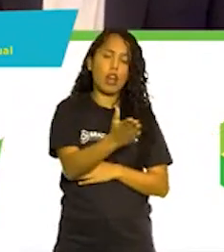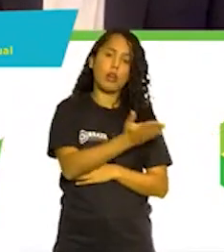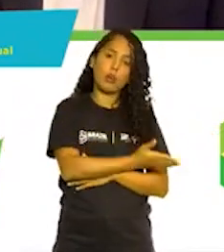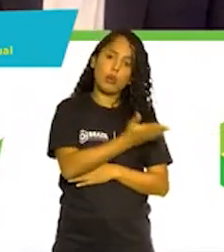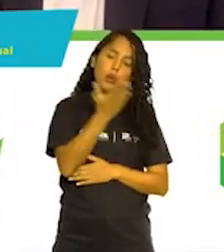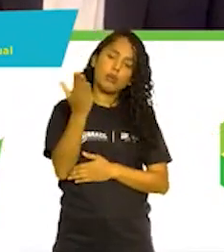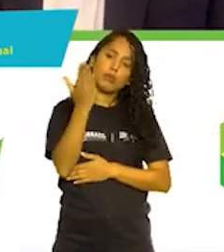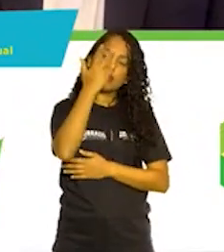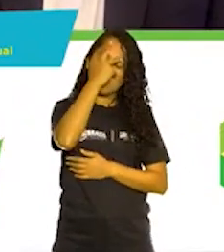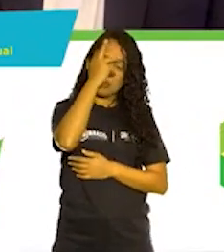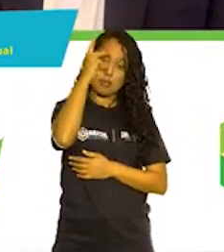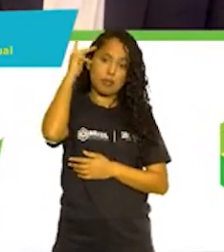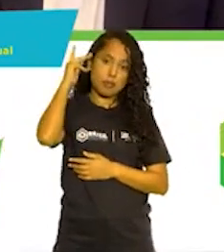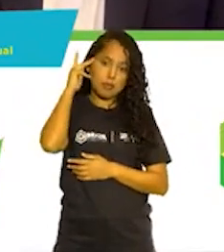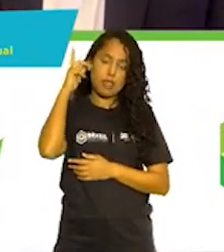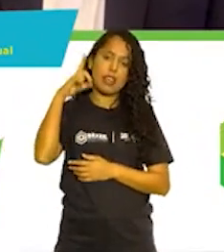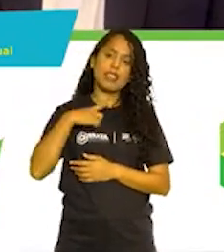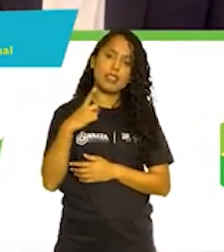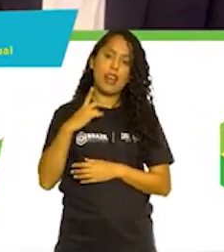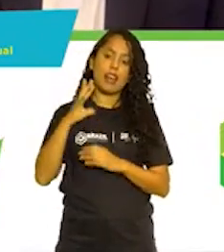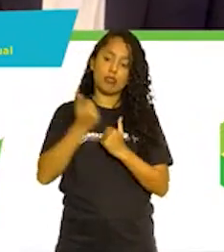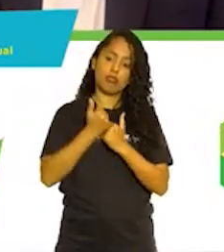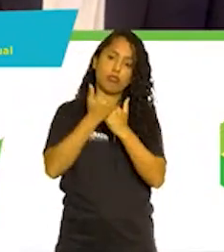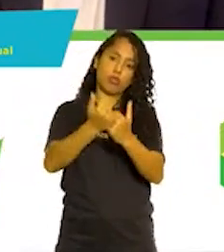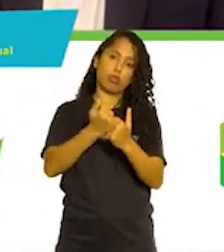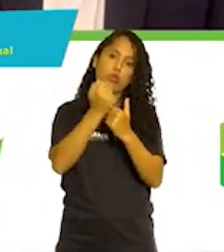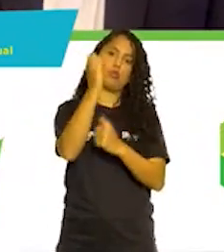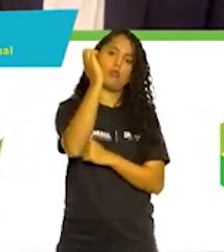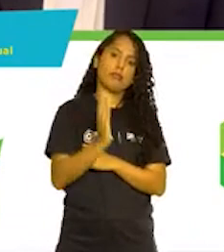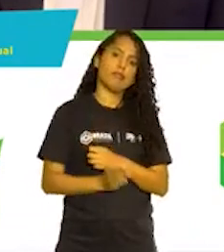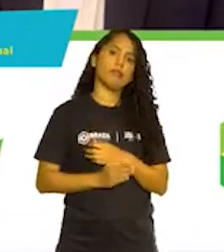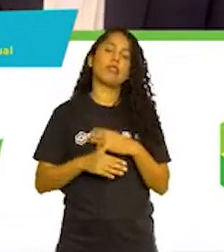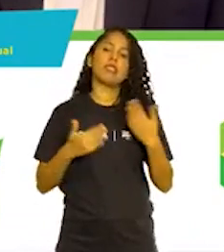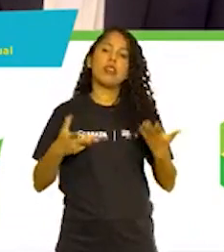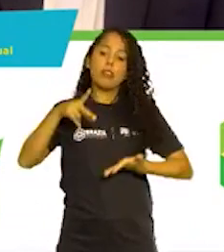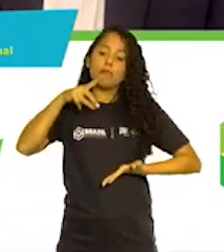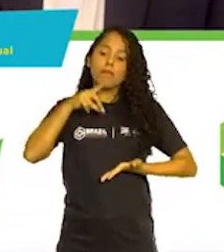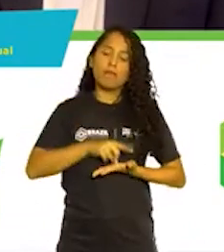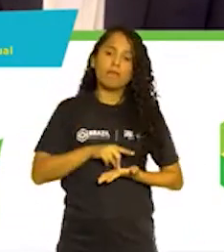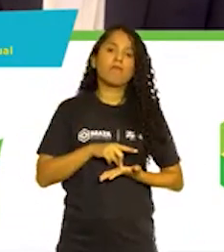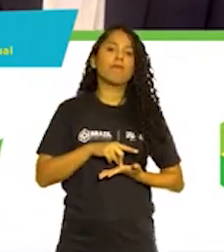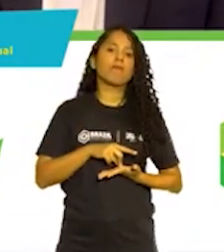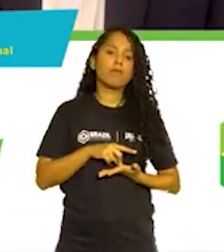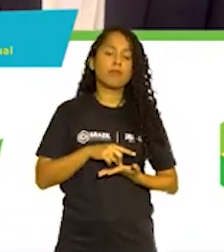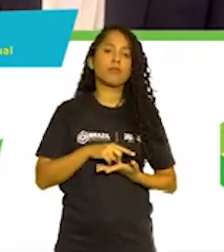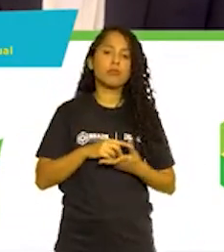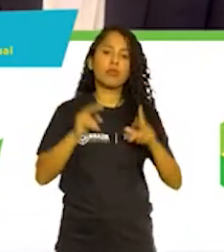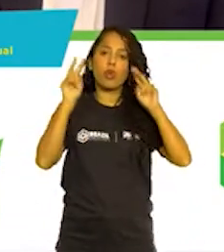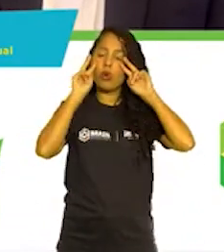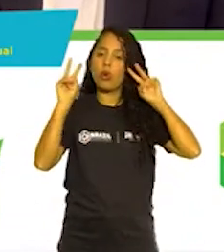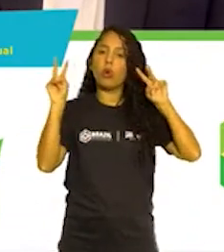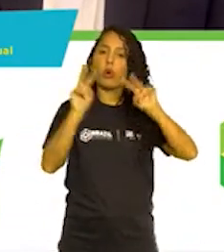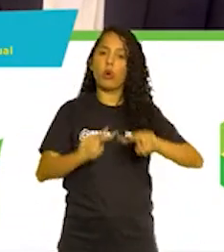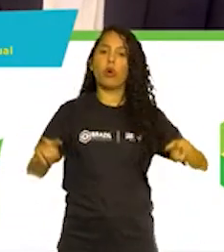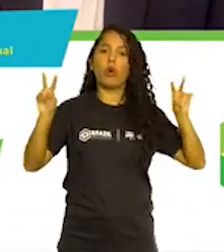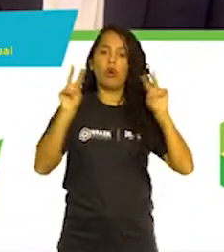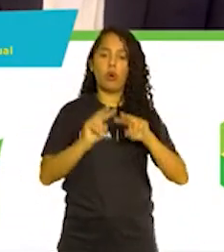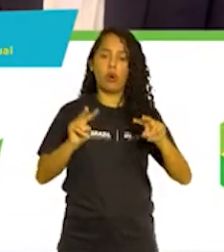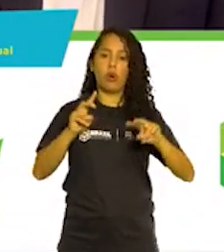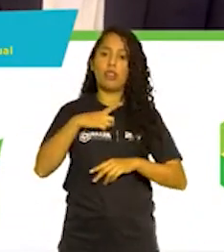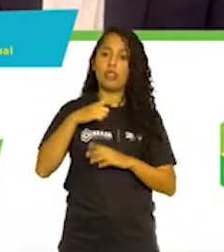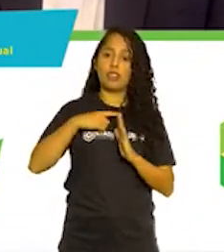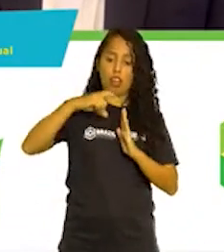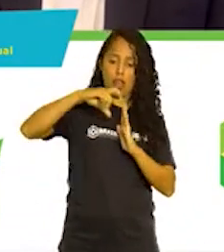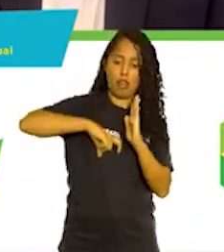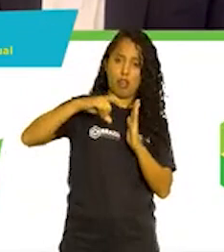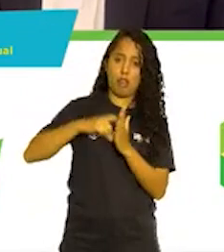entes subnacionais. Agora, de fato, quando a gente olha o debate, por exemplo, sobre reforma